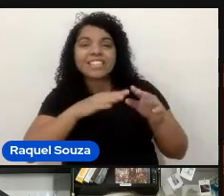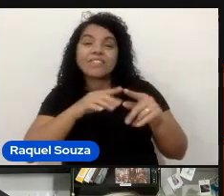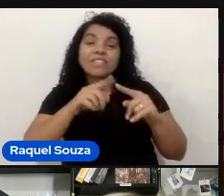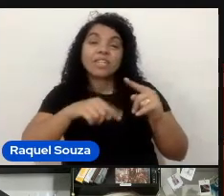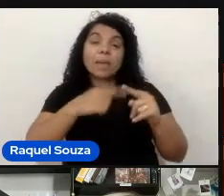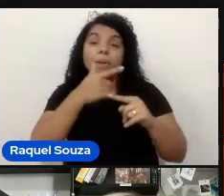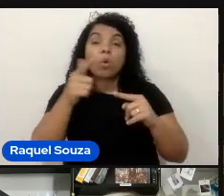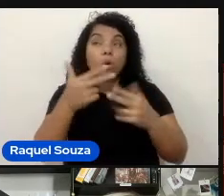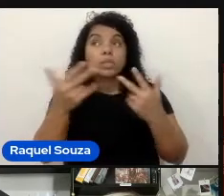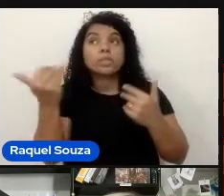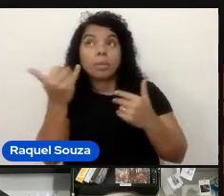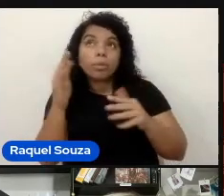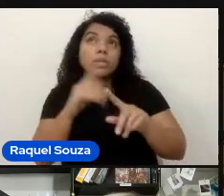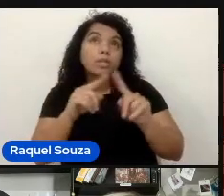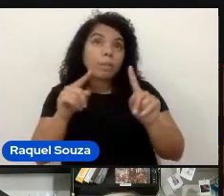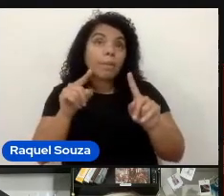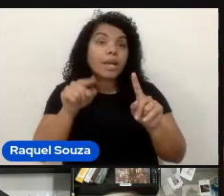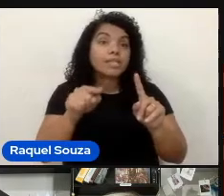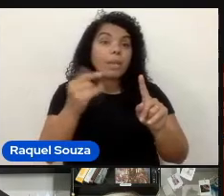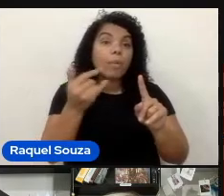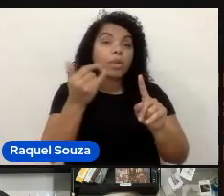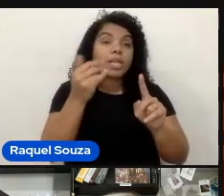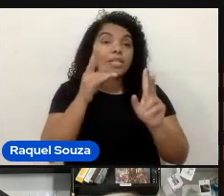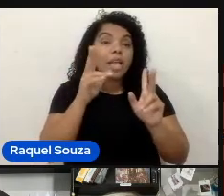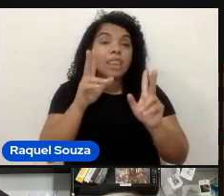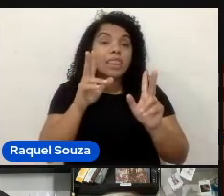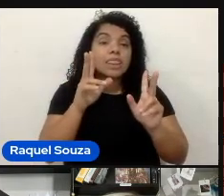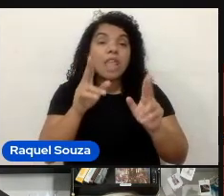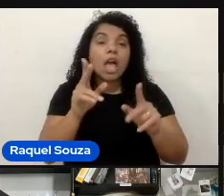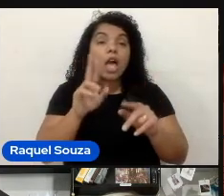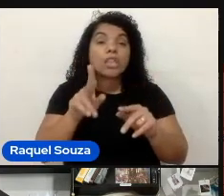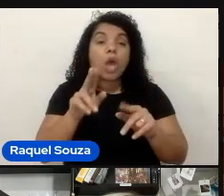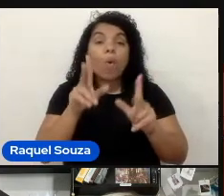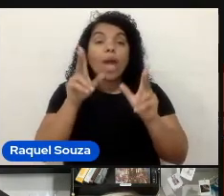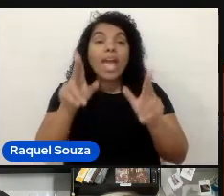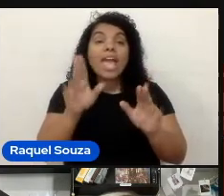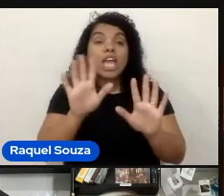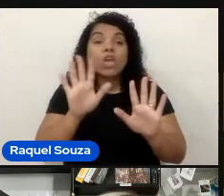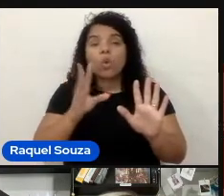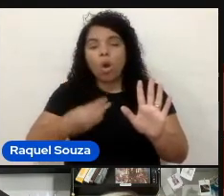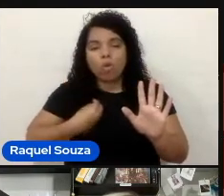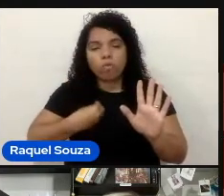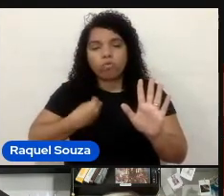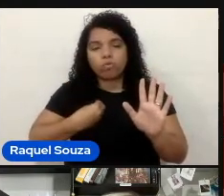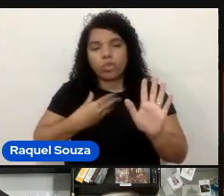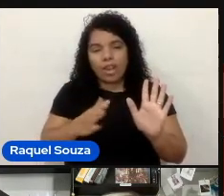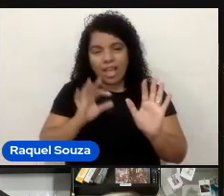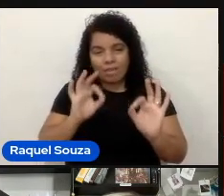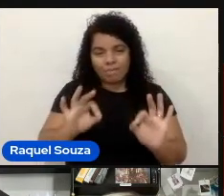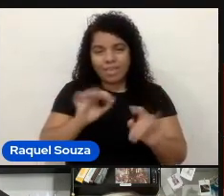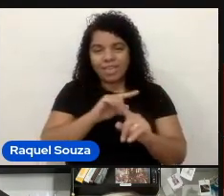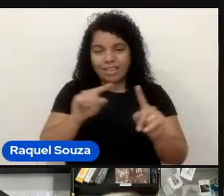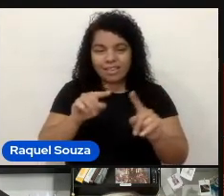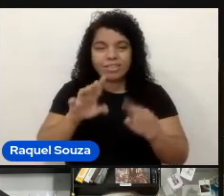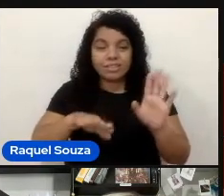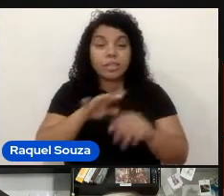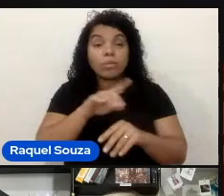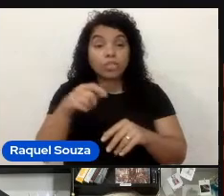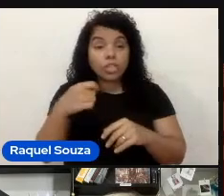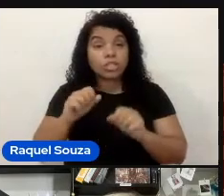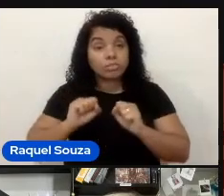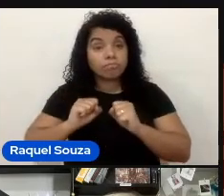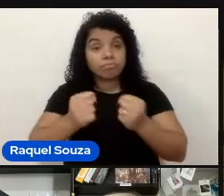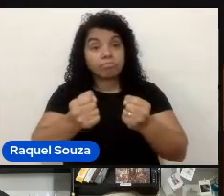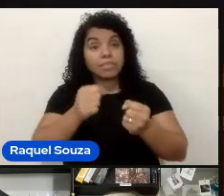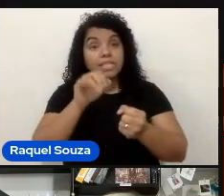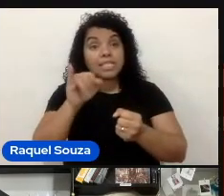mas a importância daquilo ainda não é tão grande como parar de funcionar realmente o coração de um sistema. Então, por isso que a gente defende tanto que, se eu não estou no